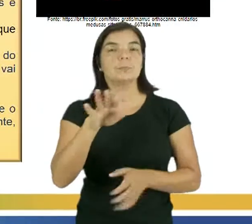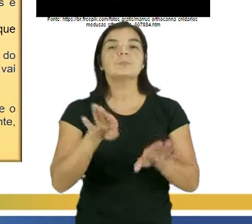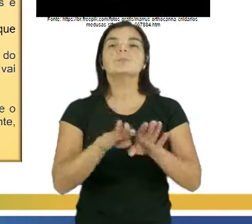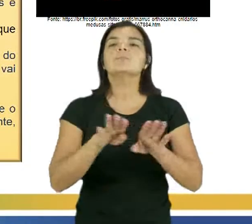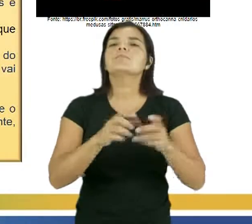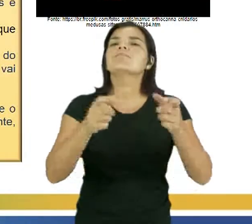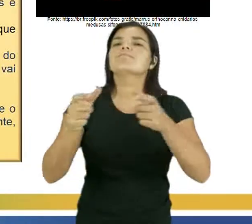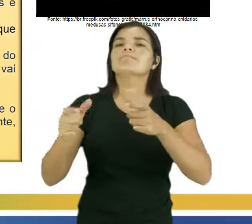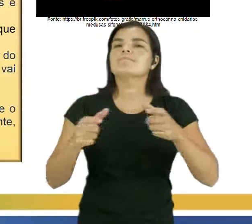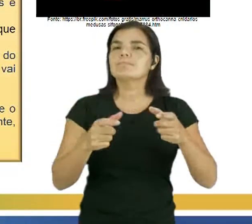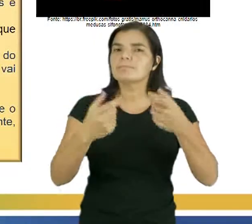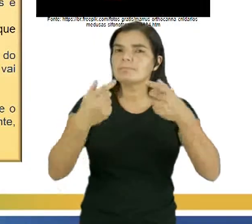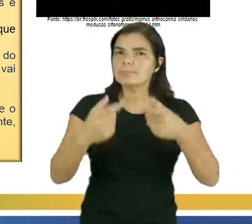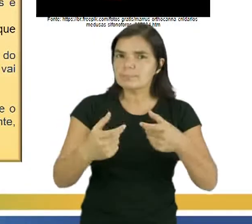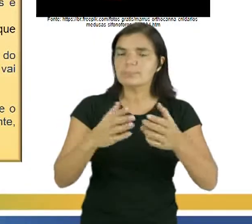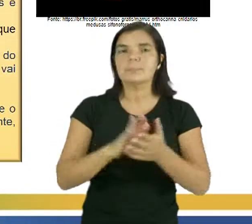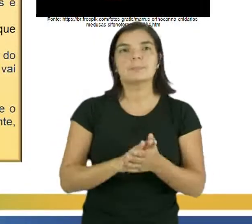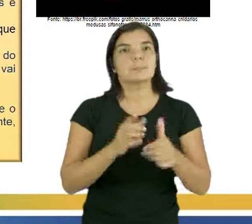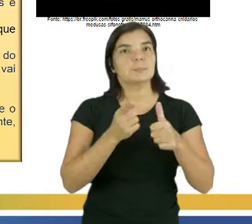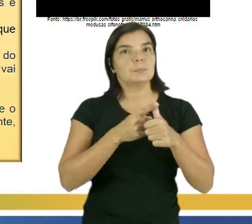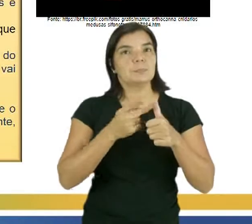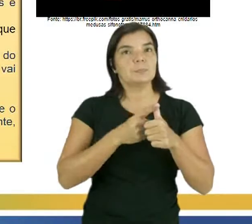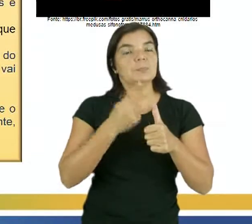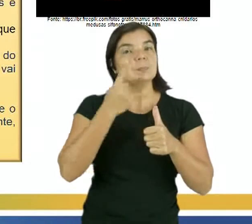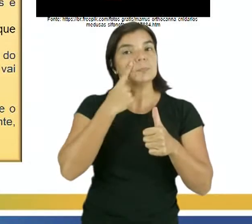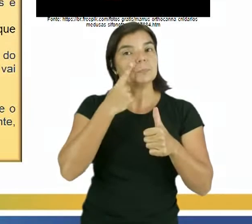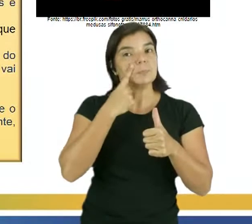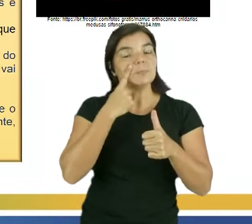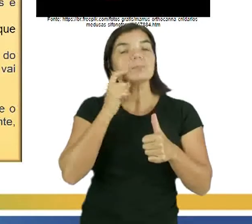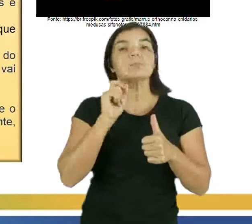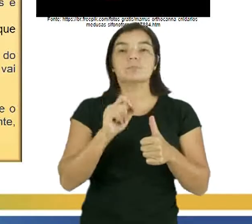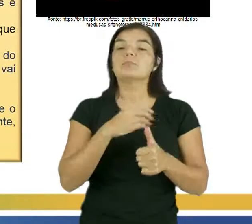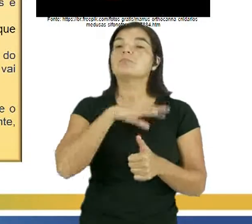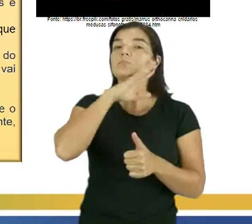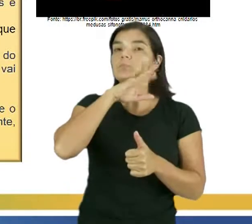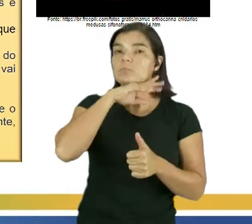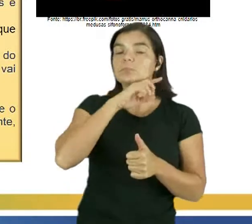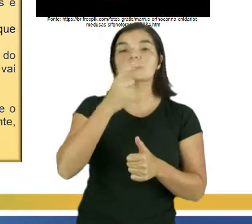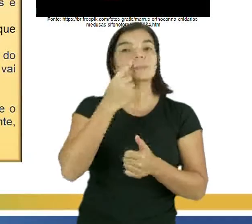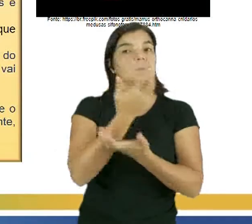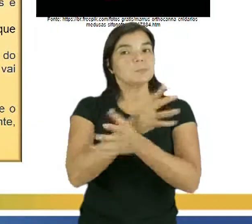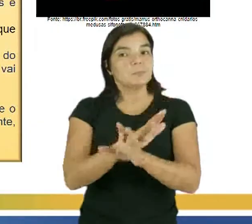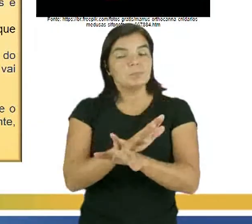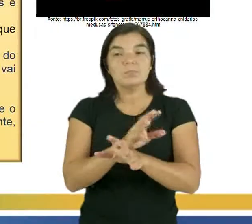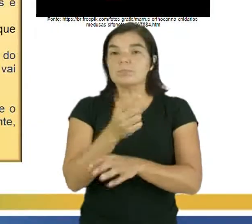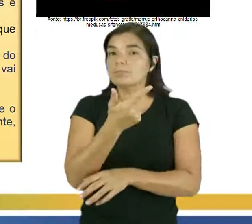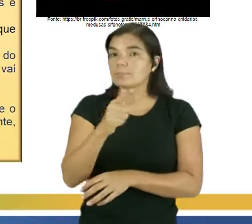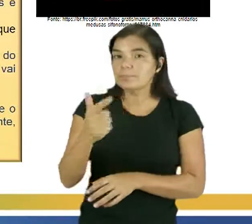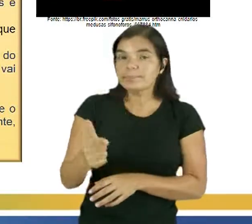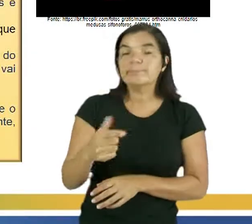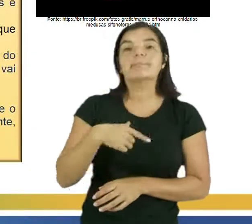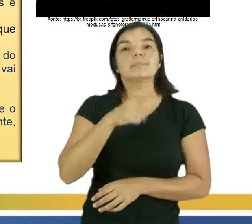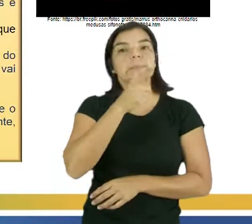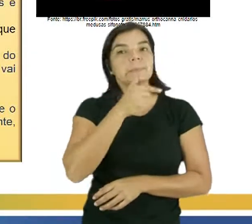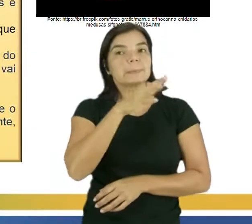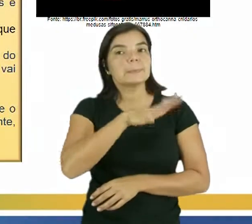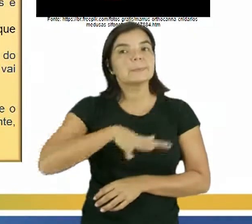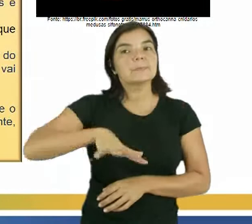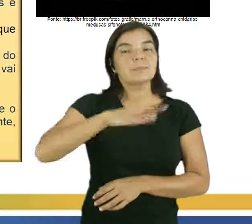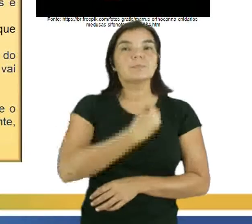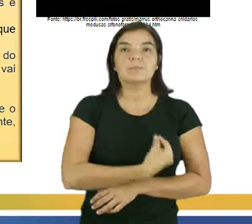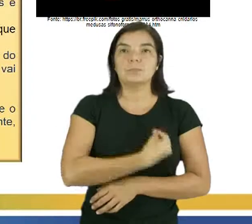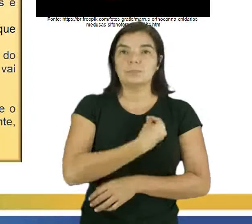podemos encontrar os poríferos? Na questão 1. Então, os poríferos são animais invertebrados que vivem na água, sendo a maioria de